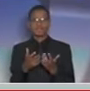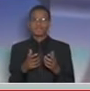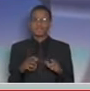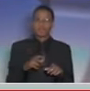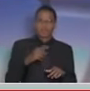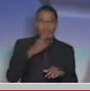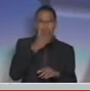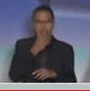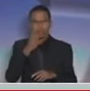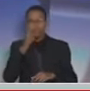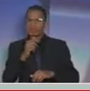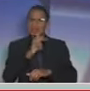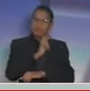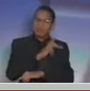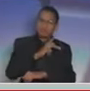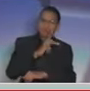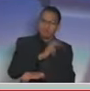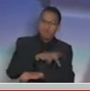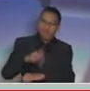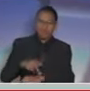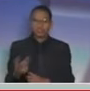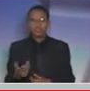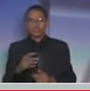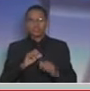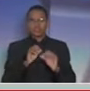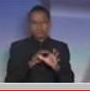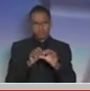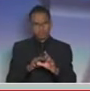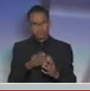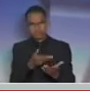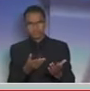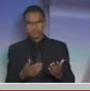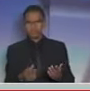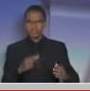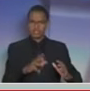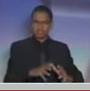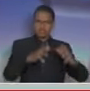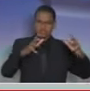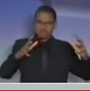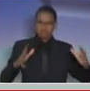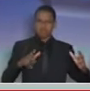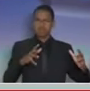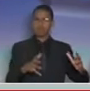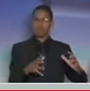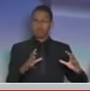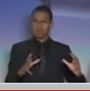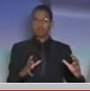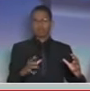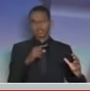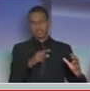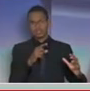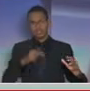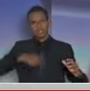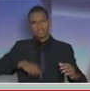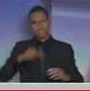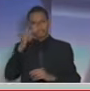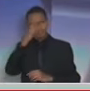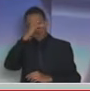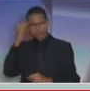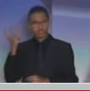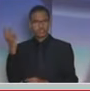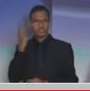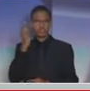os servidores da educação, que representam o maior contingente de servidores da Prefeitura de São Paulo.